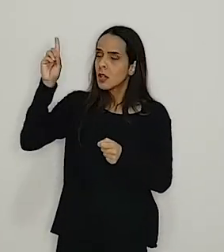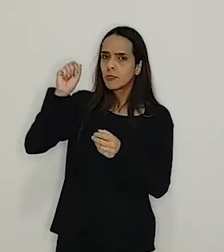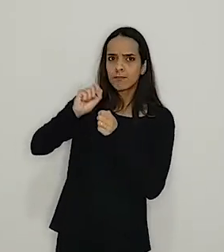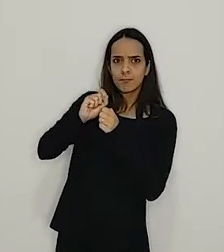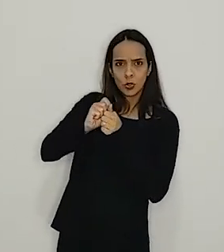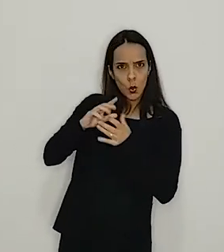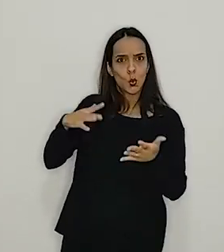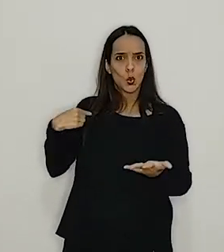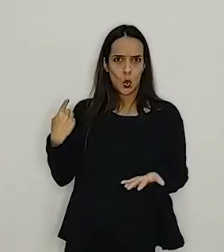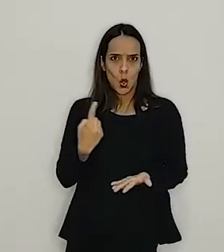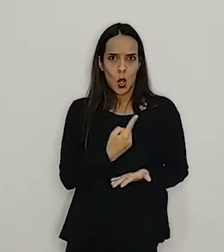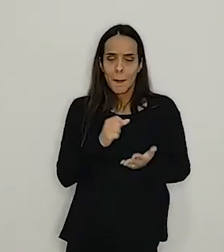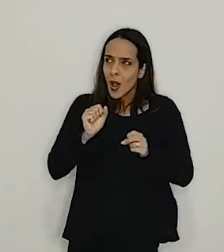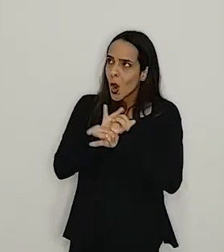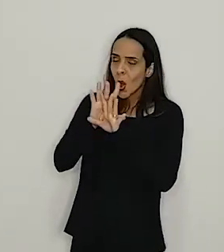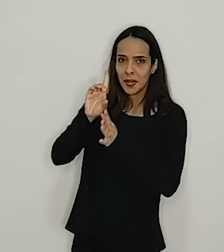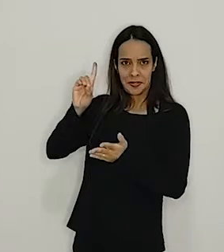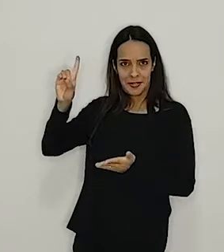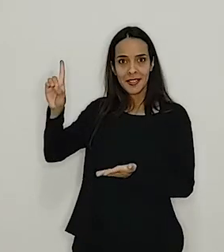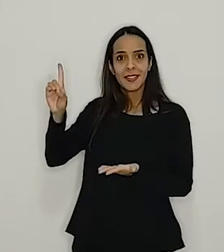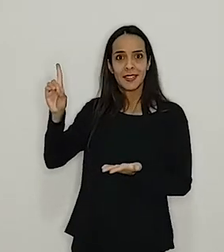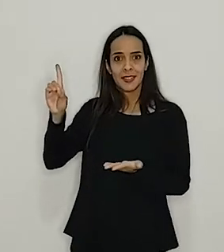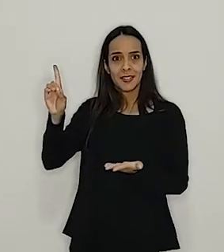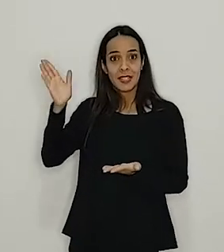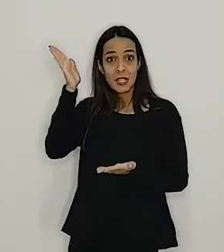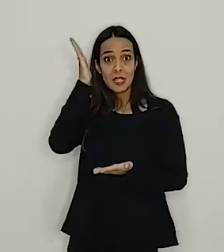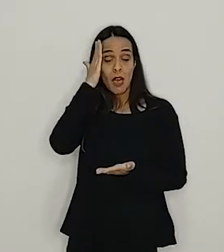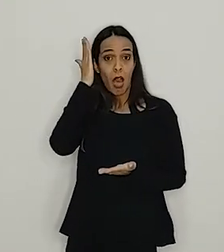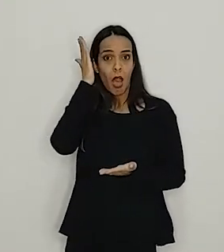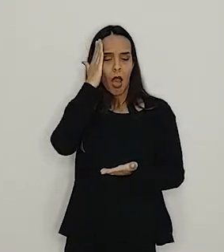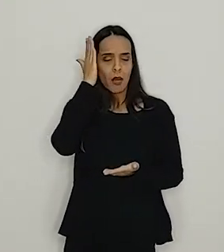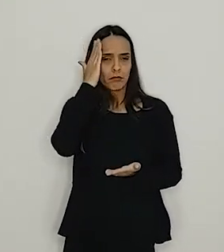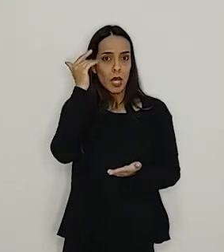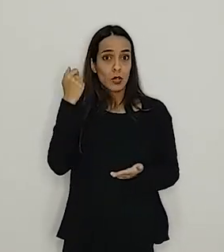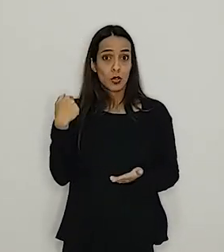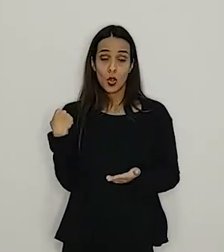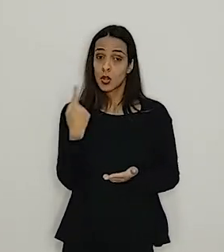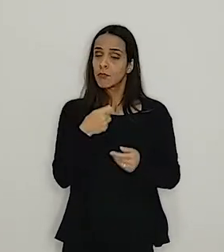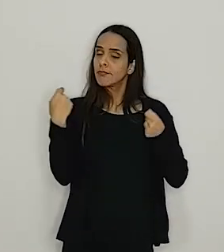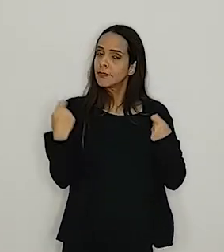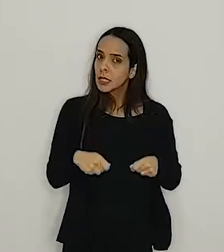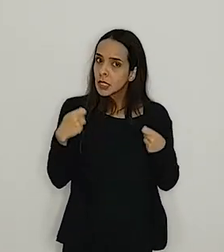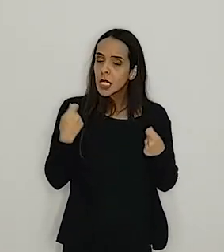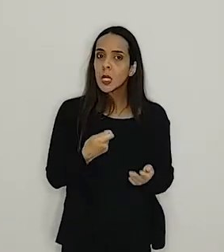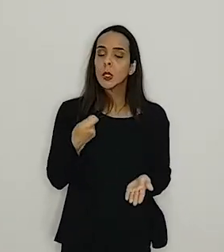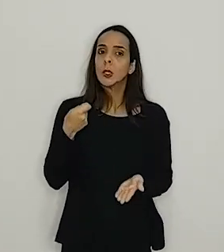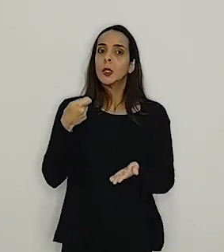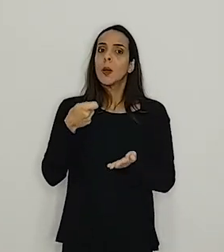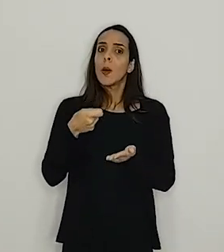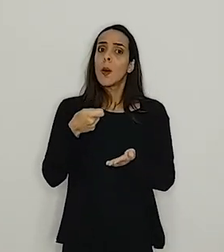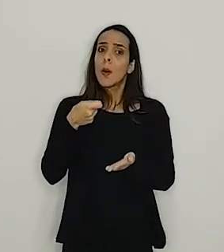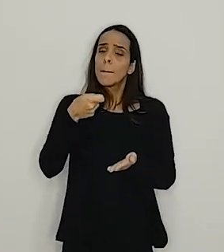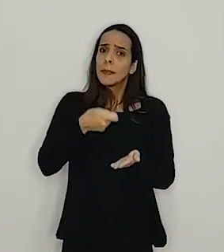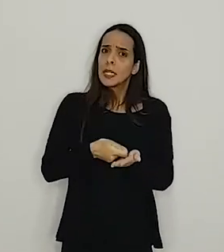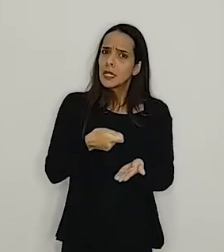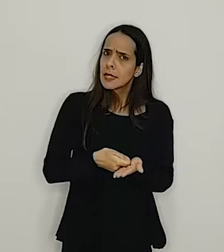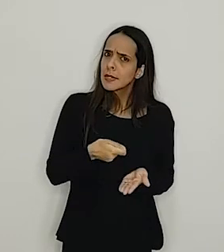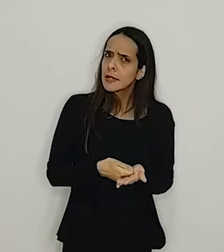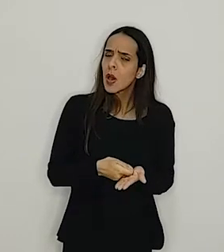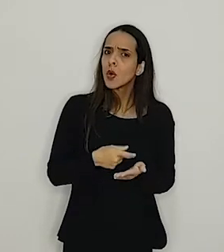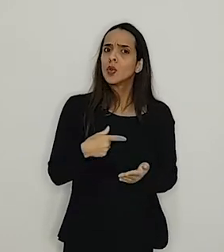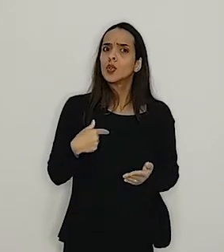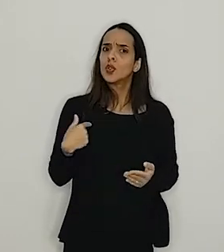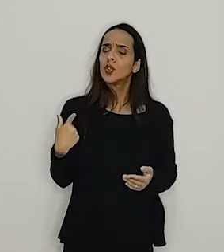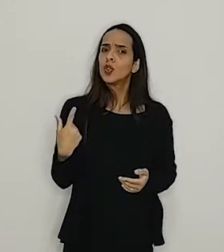que nós fomos criados. Sabemos que precisamos e temos obrigação de mudarmos